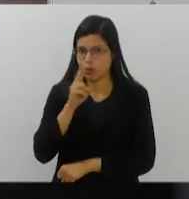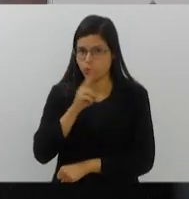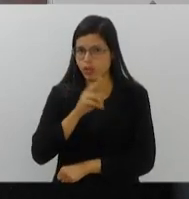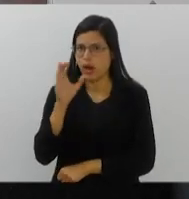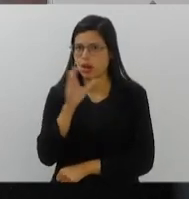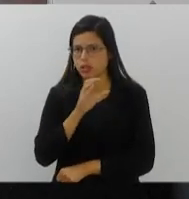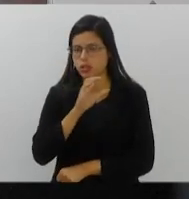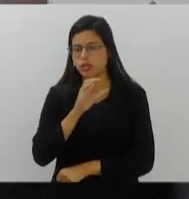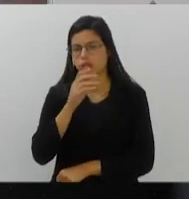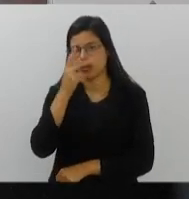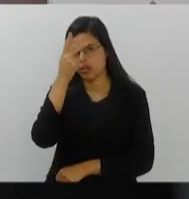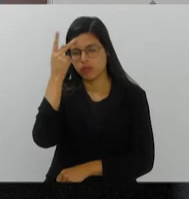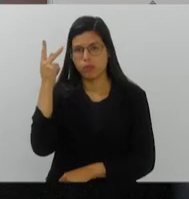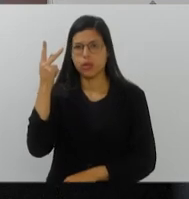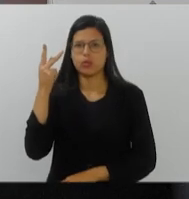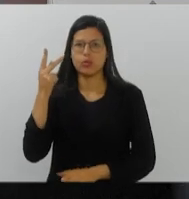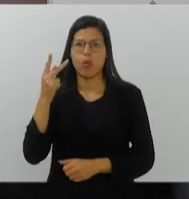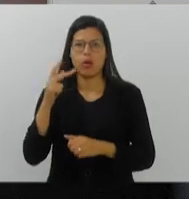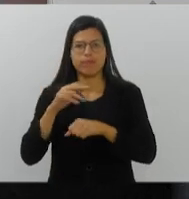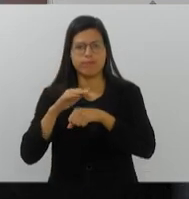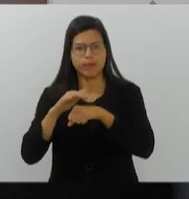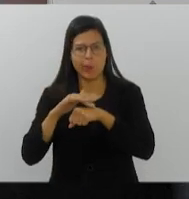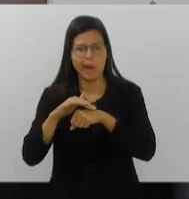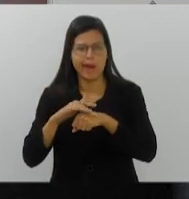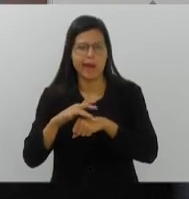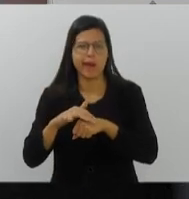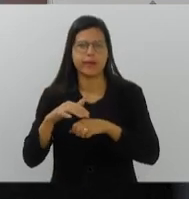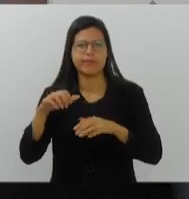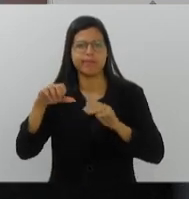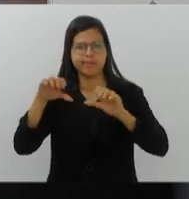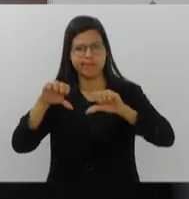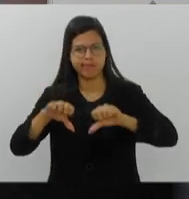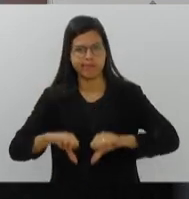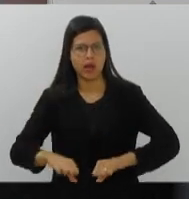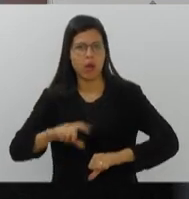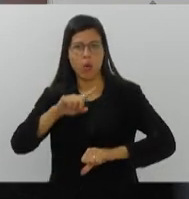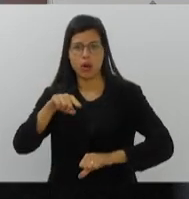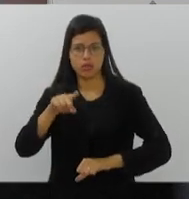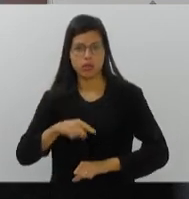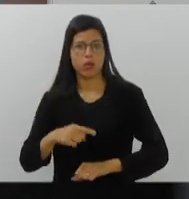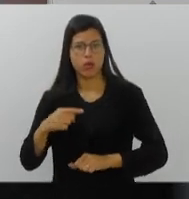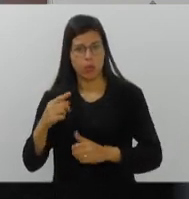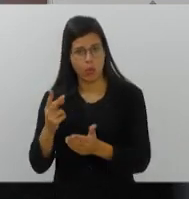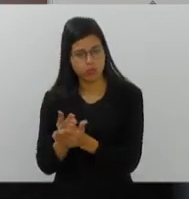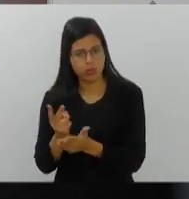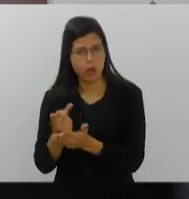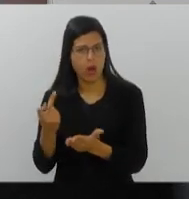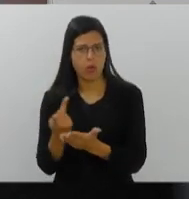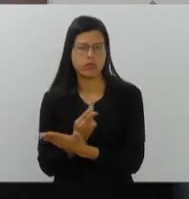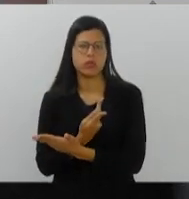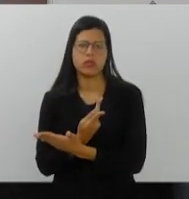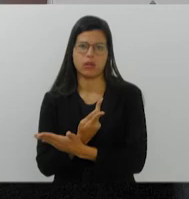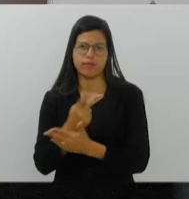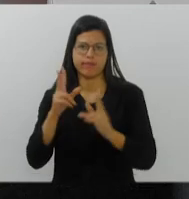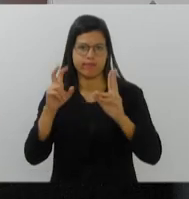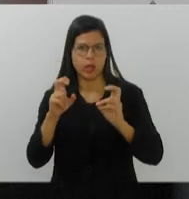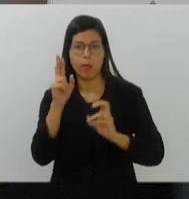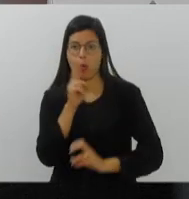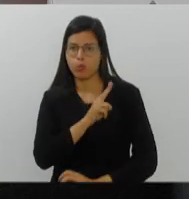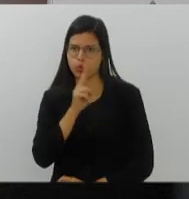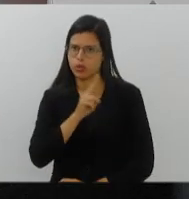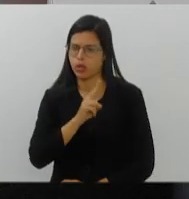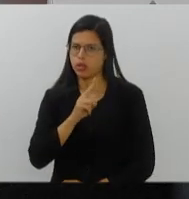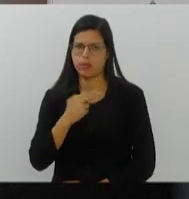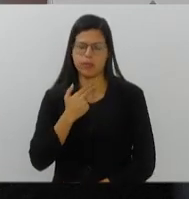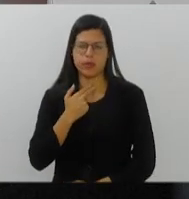adoecendo, estão regredindo, os cancelamentos estão acontecendo a todo instante, portanto, o tema é urgente. A gente não pode mais esperar, porque